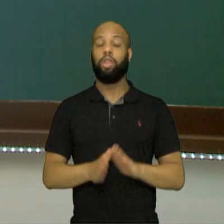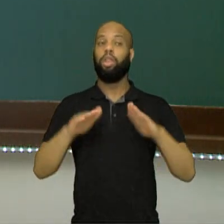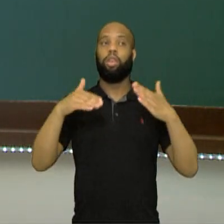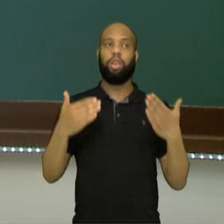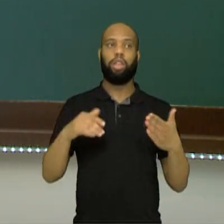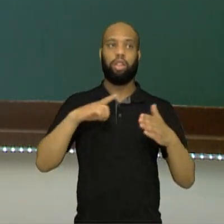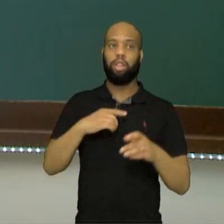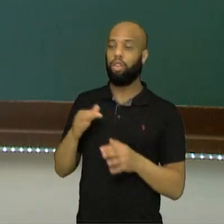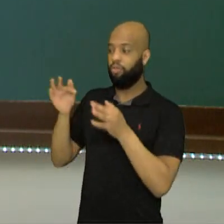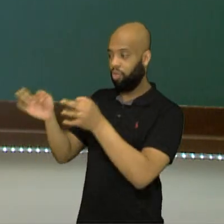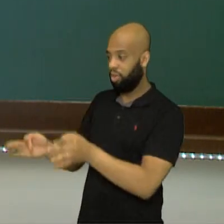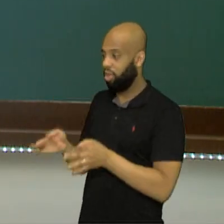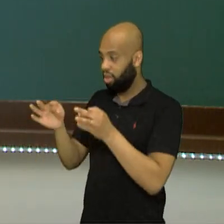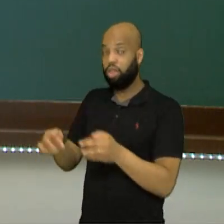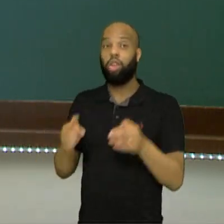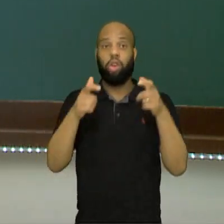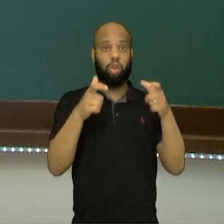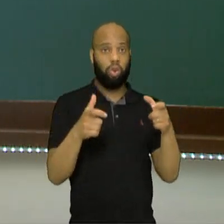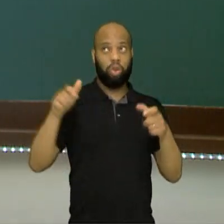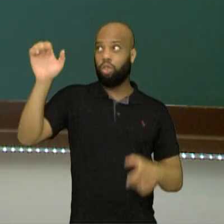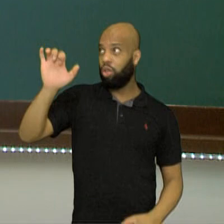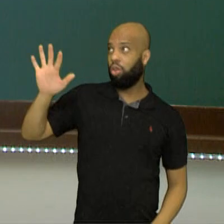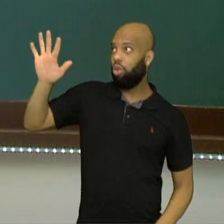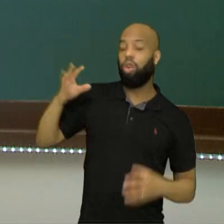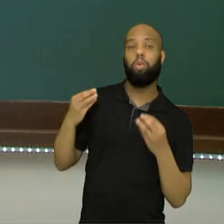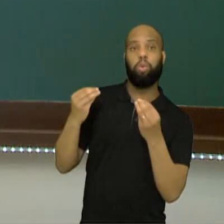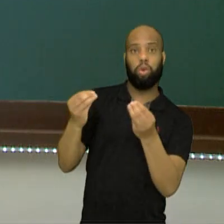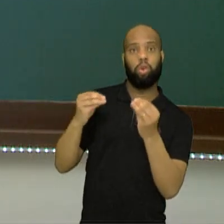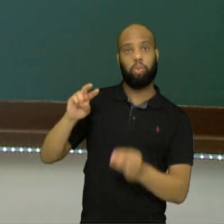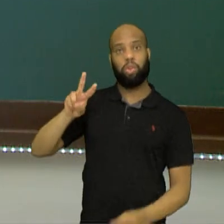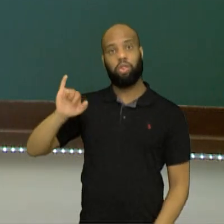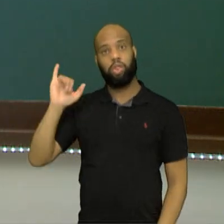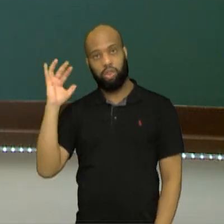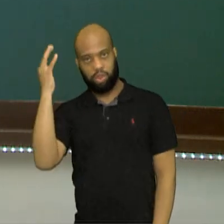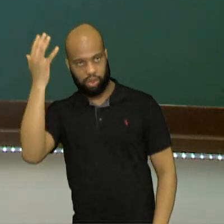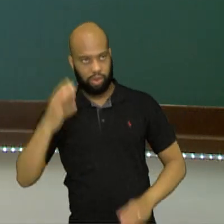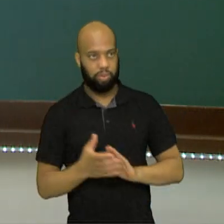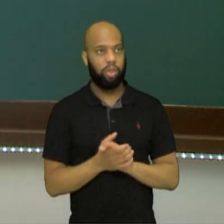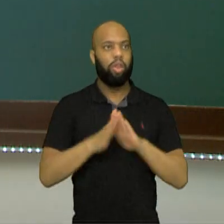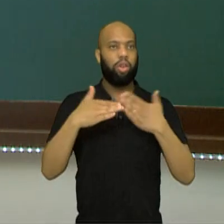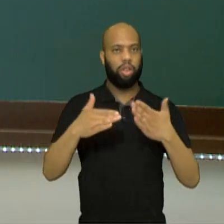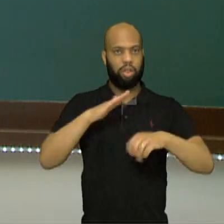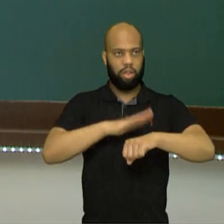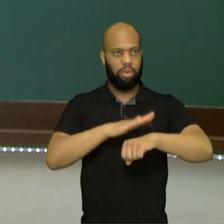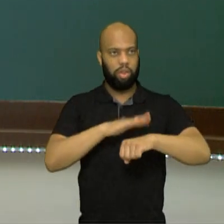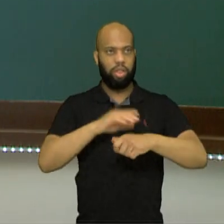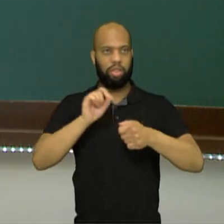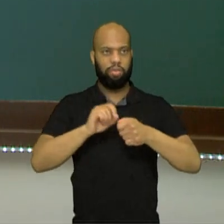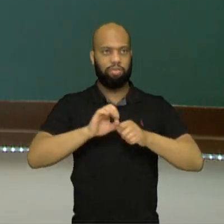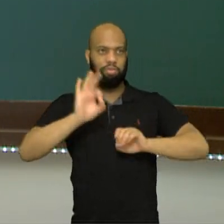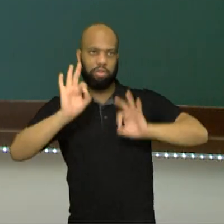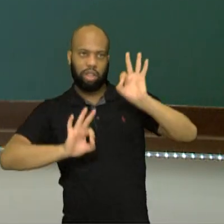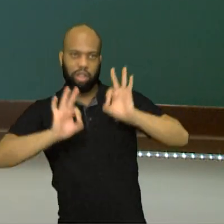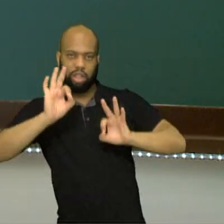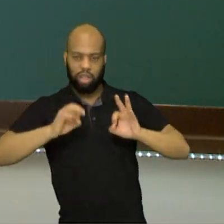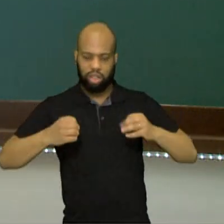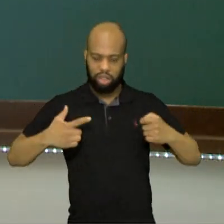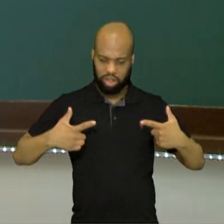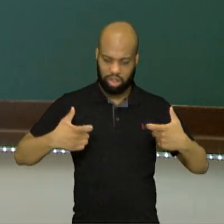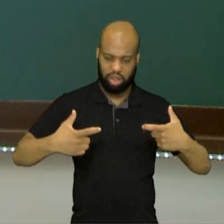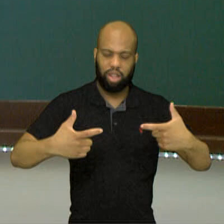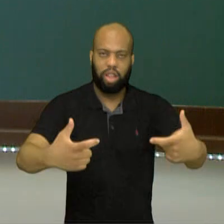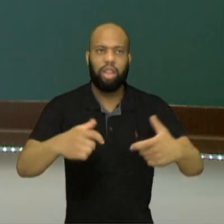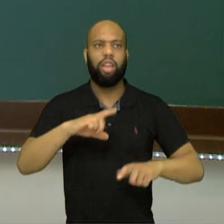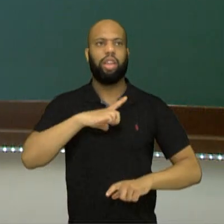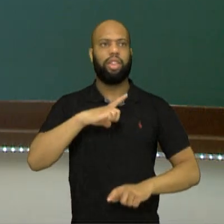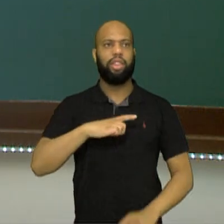Então, a feudalização na Europa, como que vai acontecer essa feudalização, né? Então, ao montar expedições guerreiras, Carlos Magno,